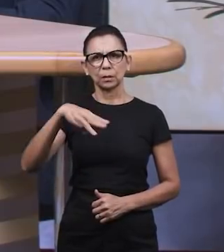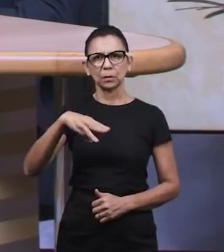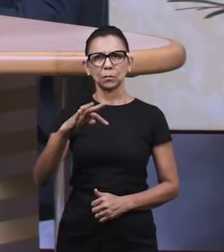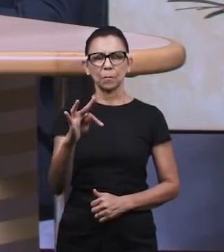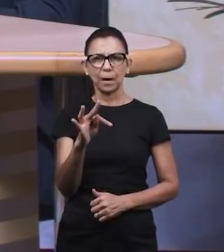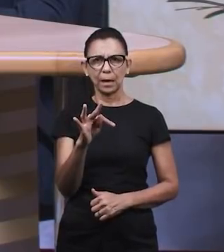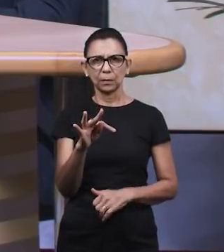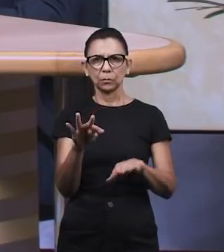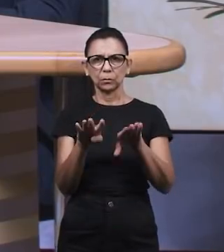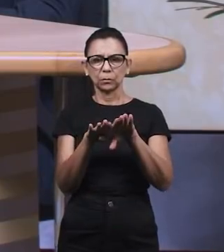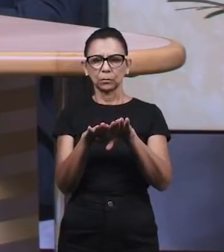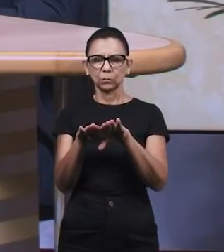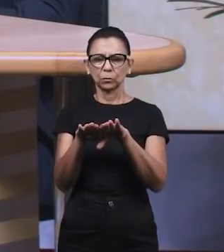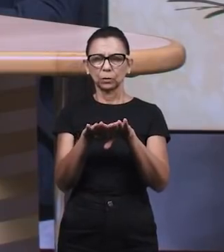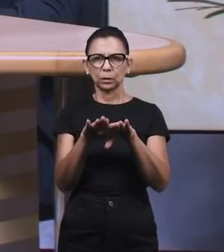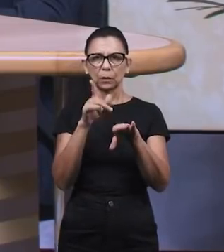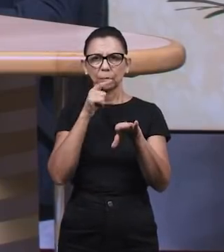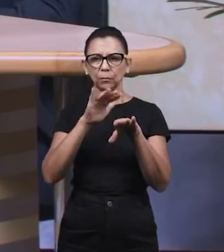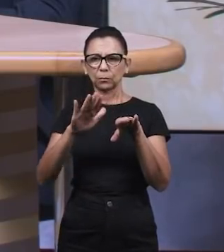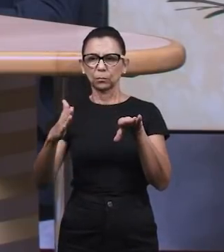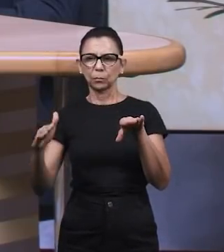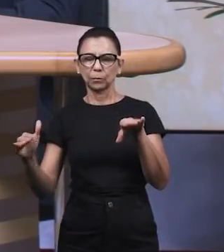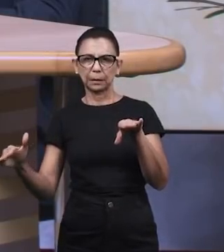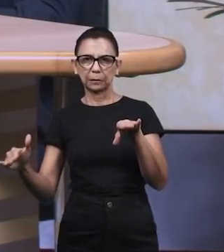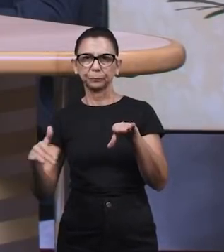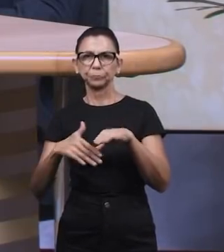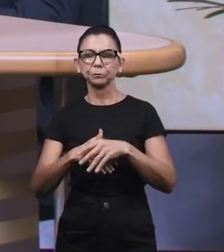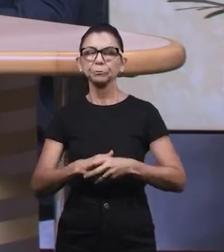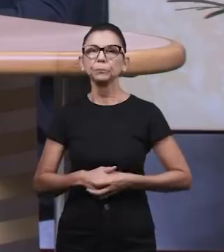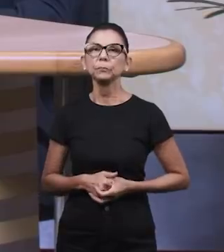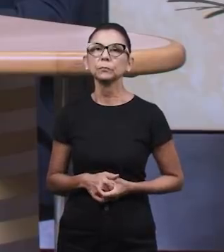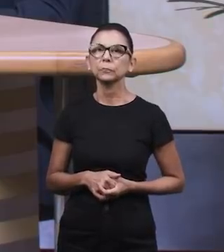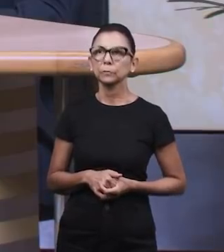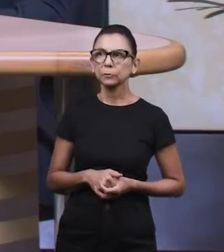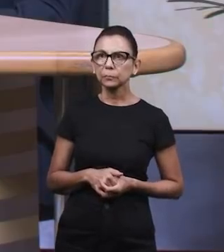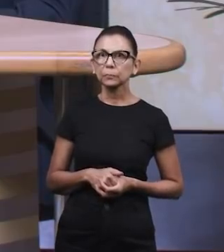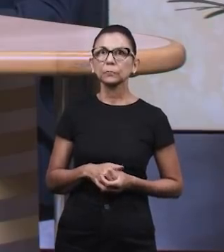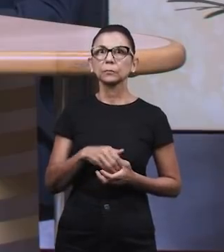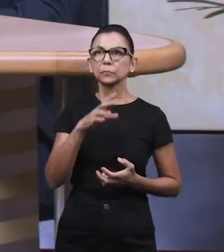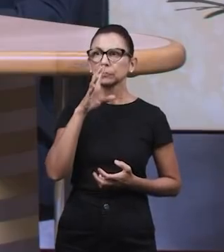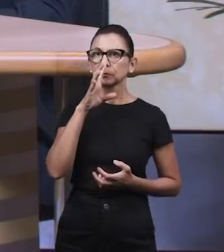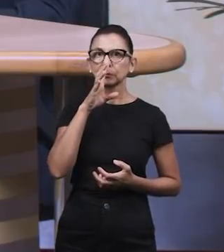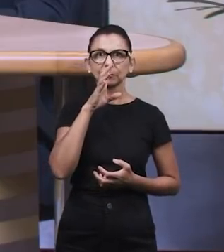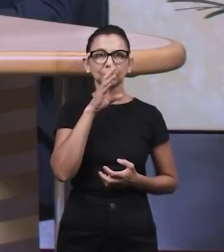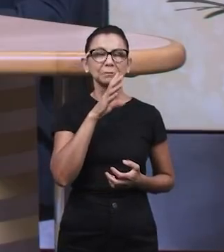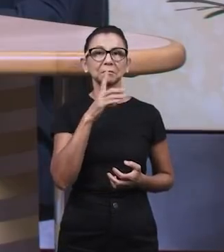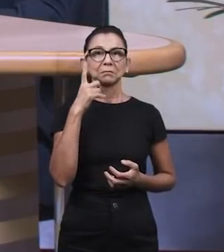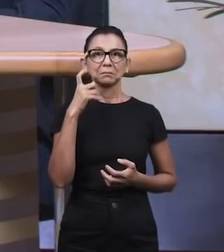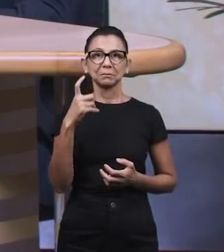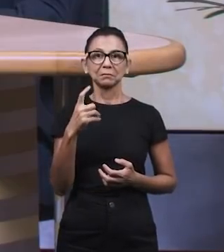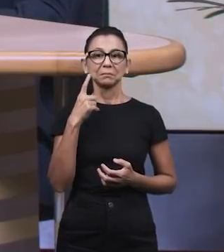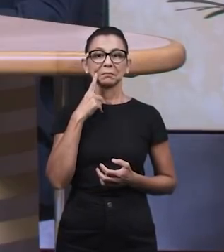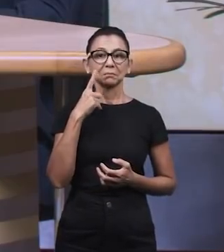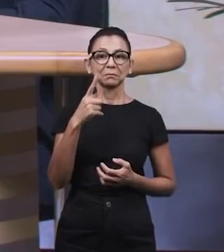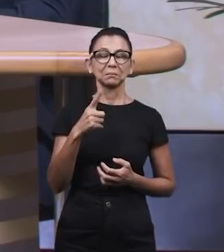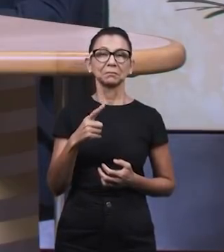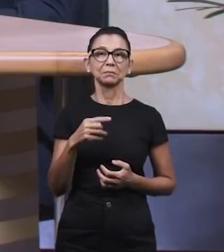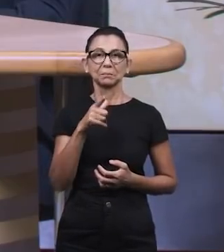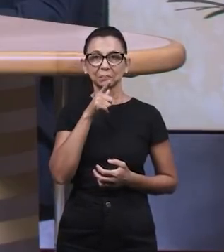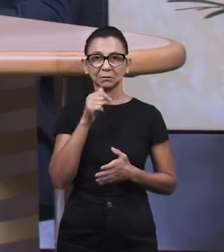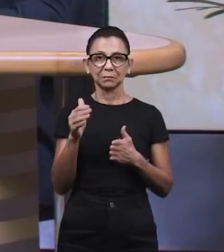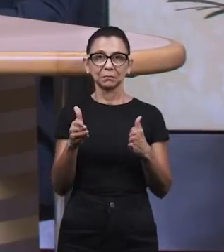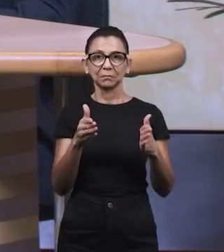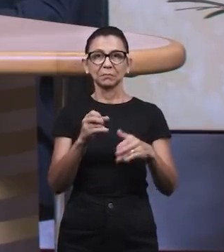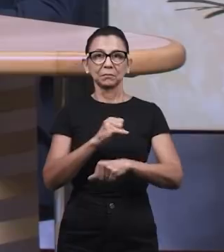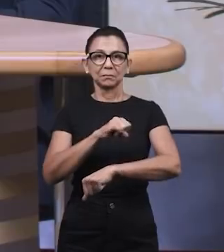estive lá, inclusive a gente sente até o ouvido um pouco pressionado, né? Por conta da diferença de pressão. Que coisa interessante. E sobre